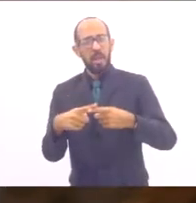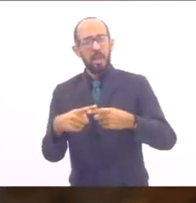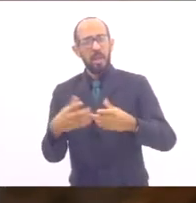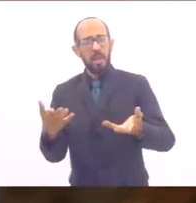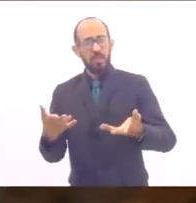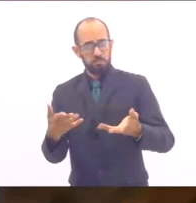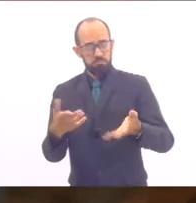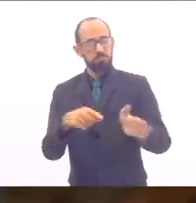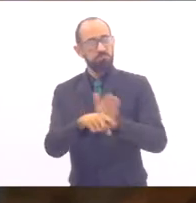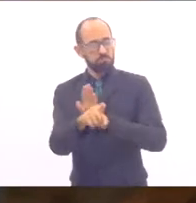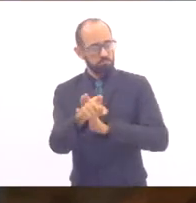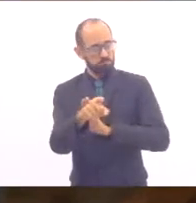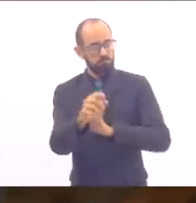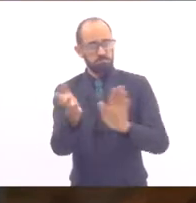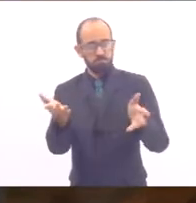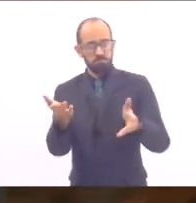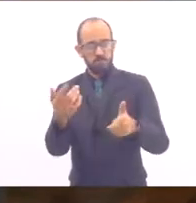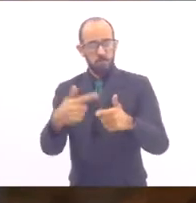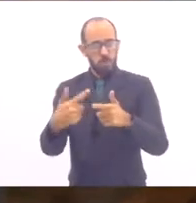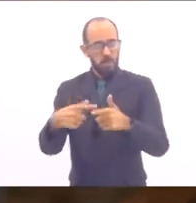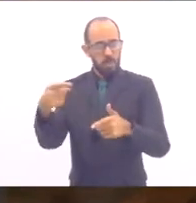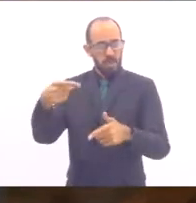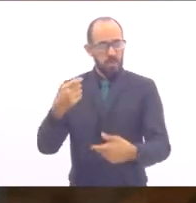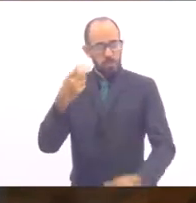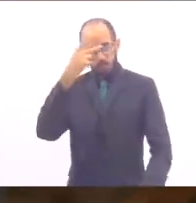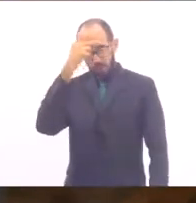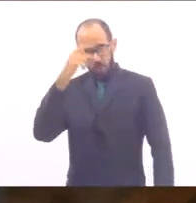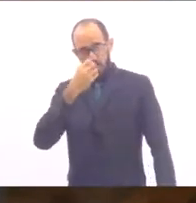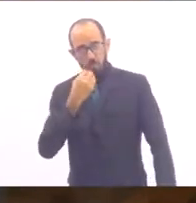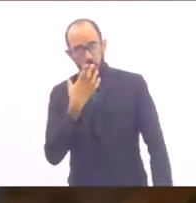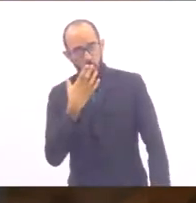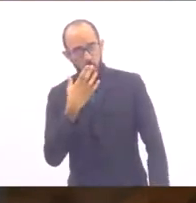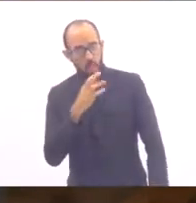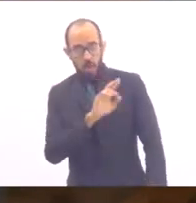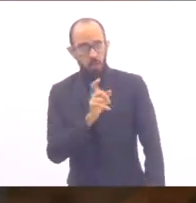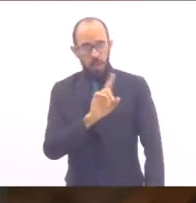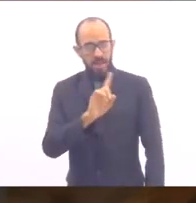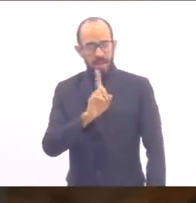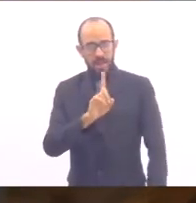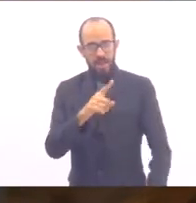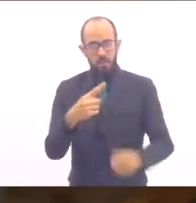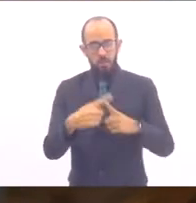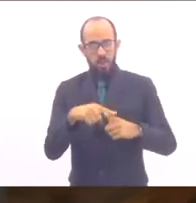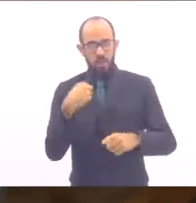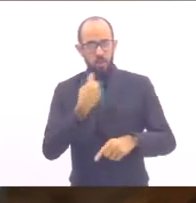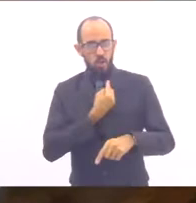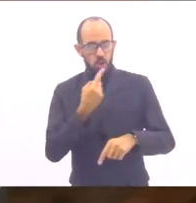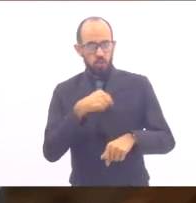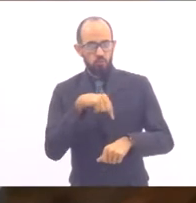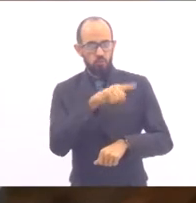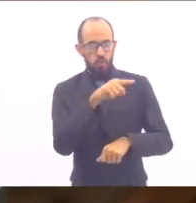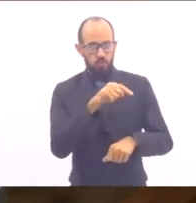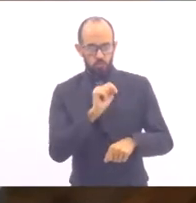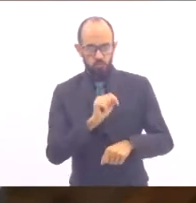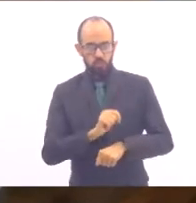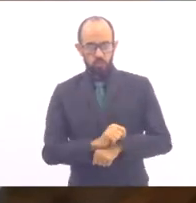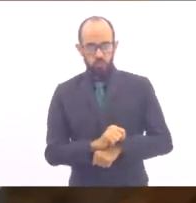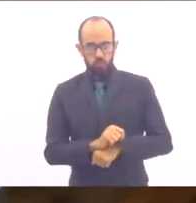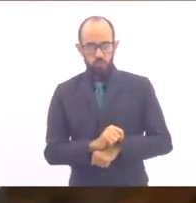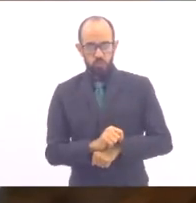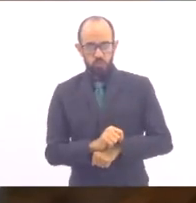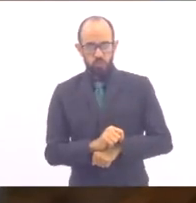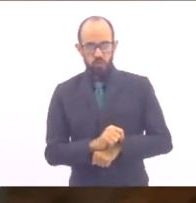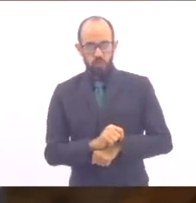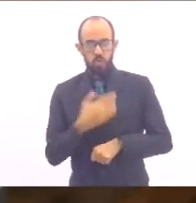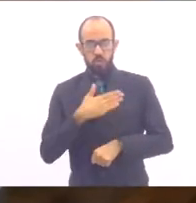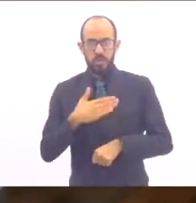gente, ele está aqui porque ele é bonzinho? Não, porque nós procuramos ele. Eu gostaria de falar para o